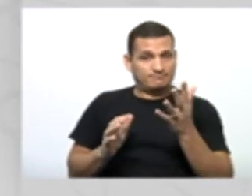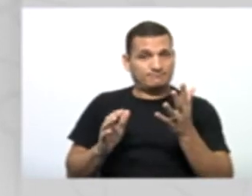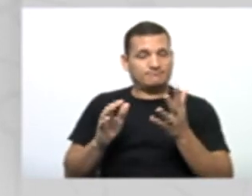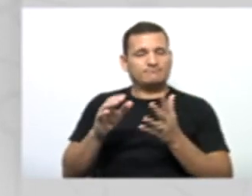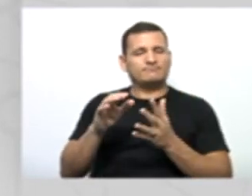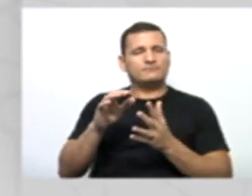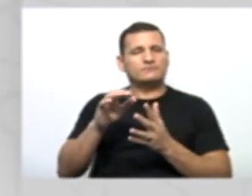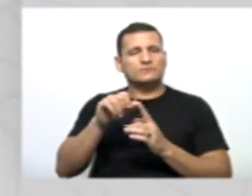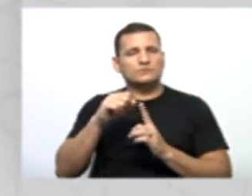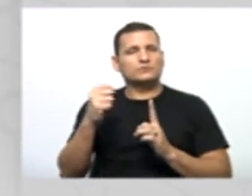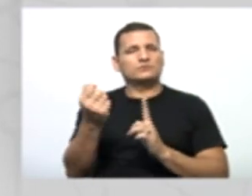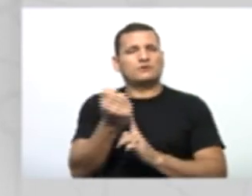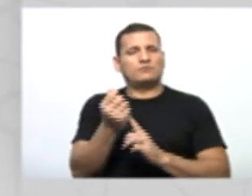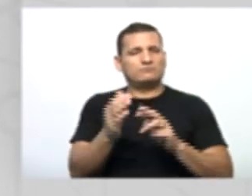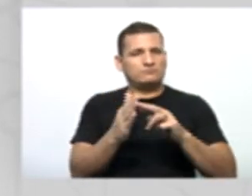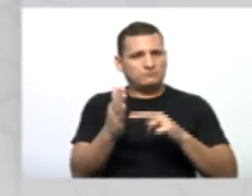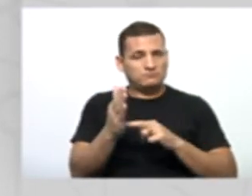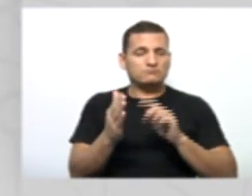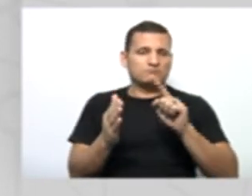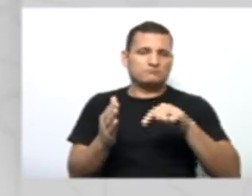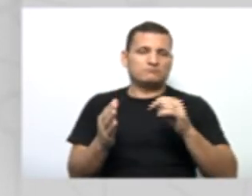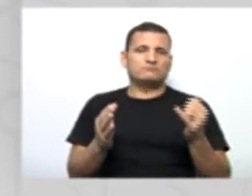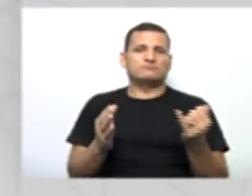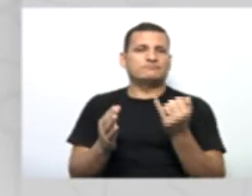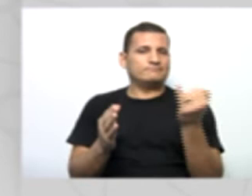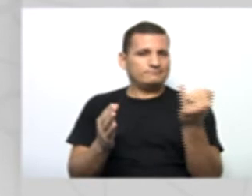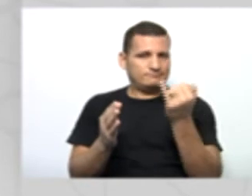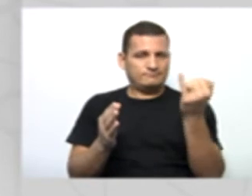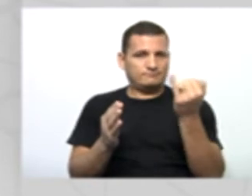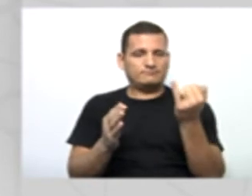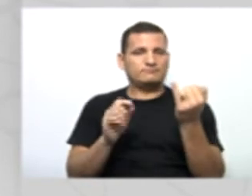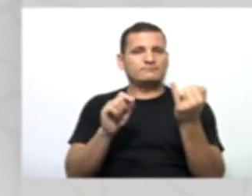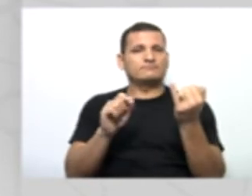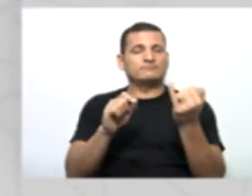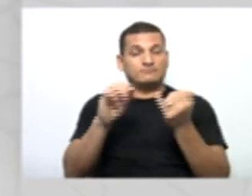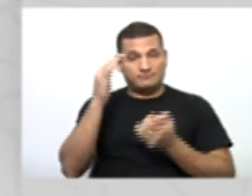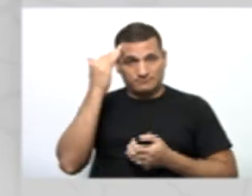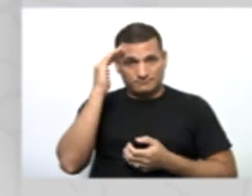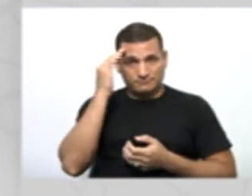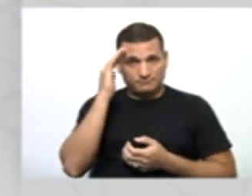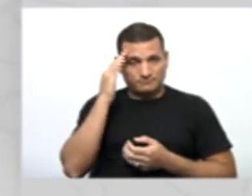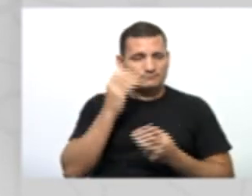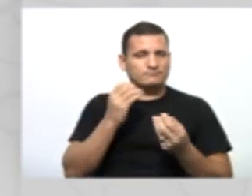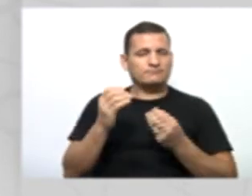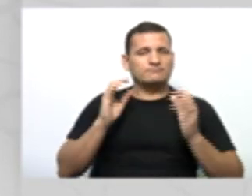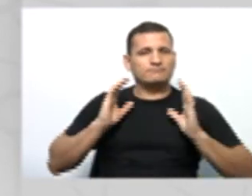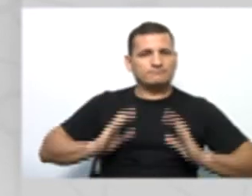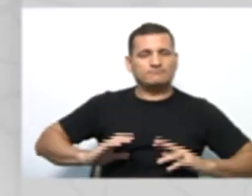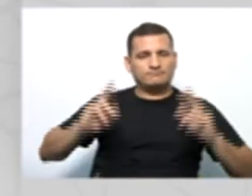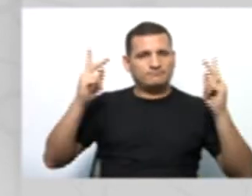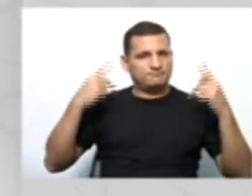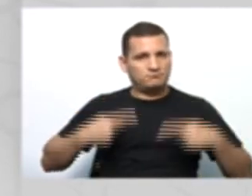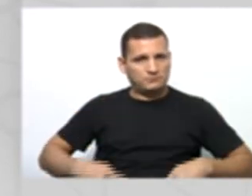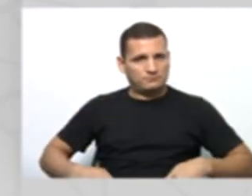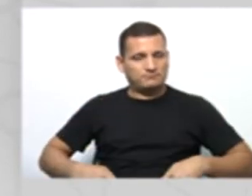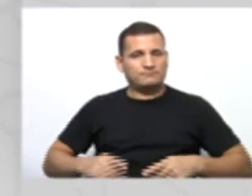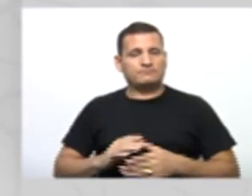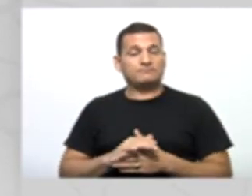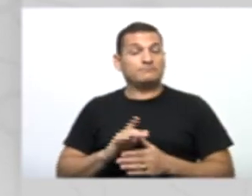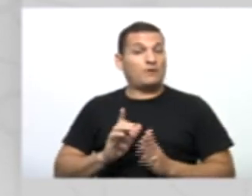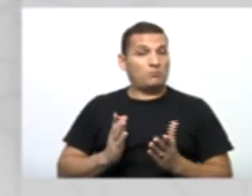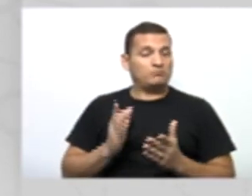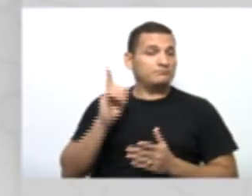sociais, eles são extremamente importantes para a compreensão da conduta humana. Tanto que nos